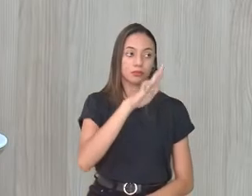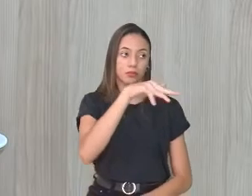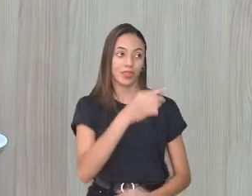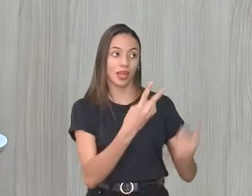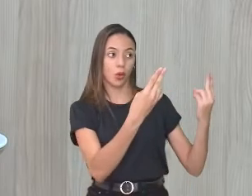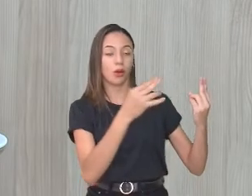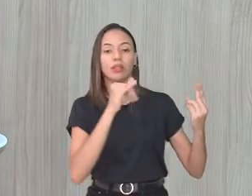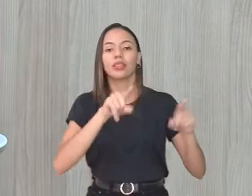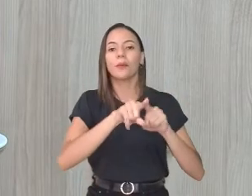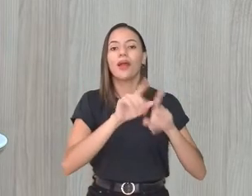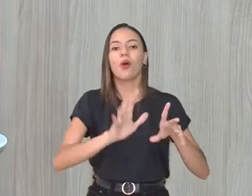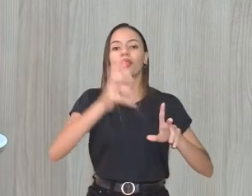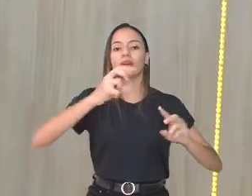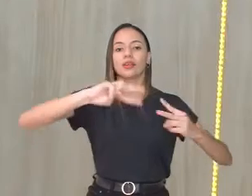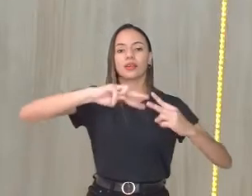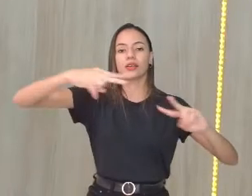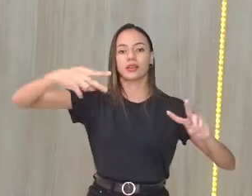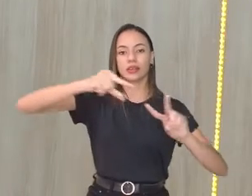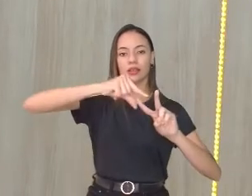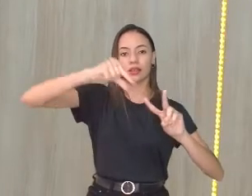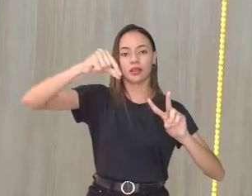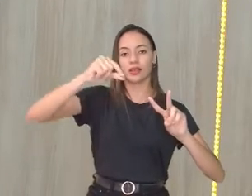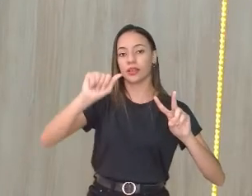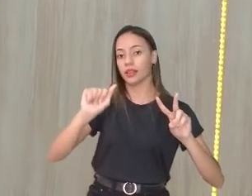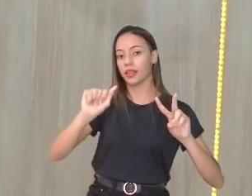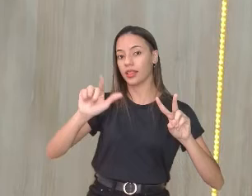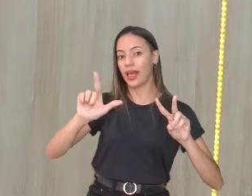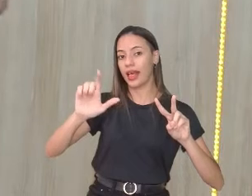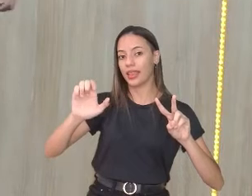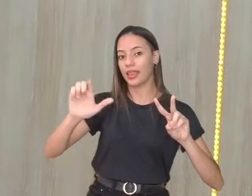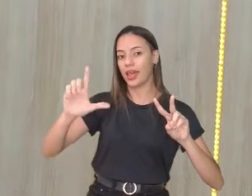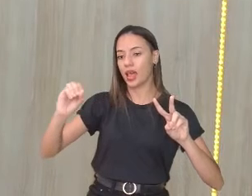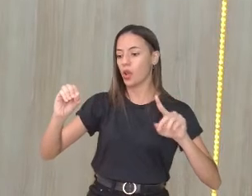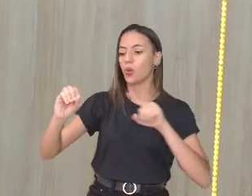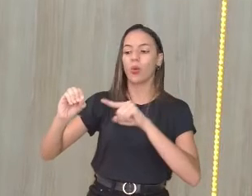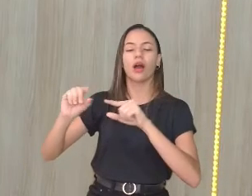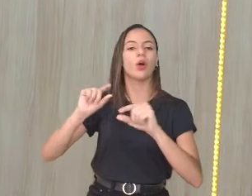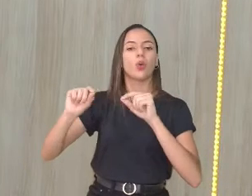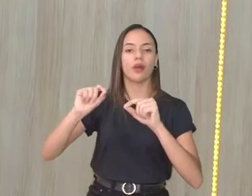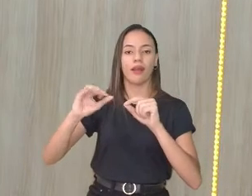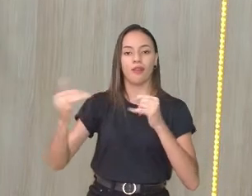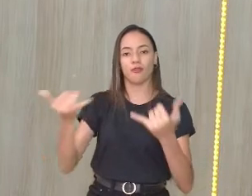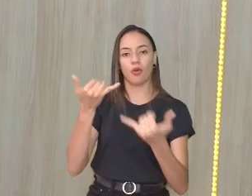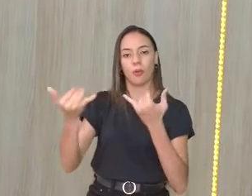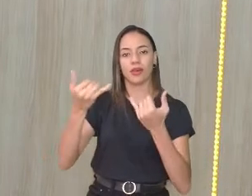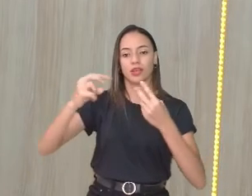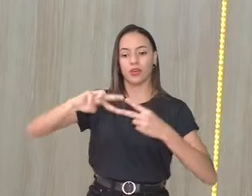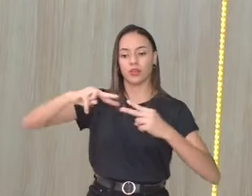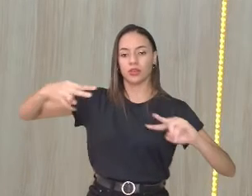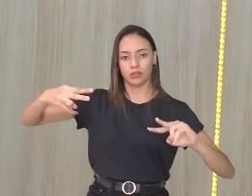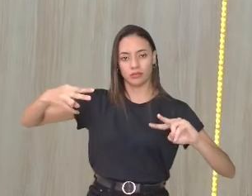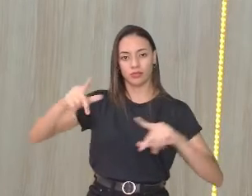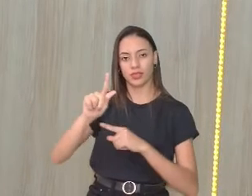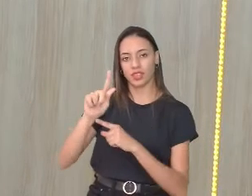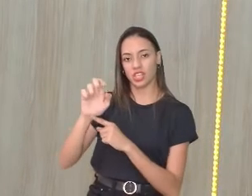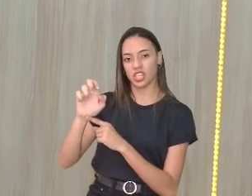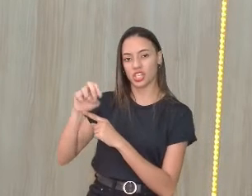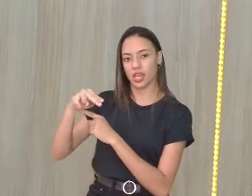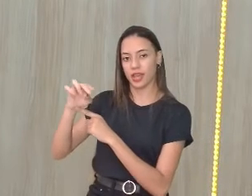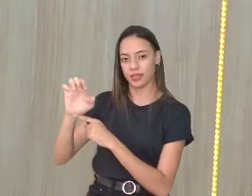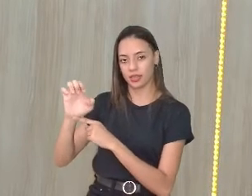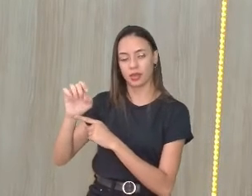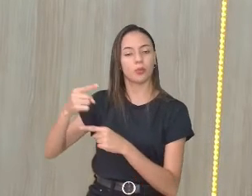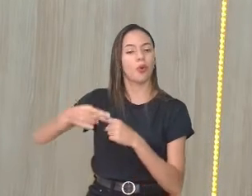alelos. Isso. Porque o alelo vai ser a informação genética. Sim. certo? Os genes estão ali, né? O